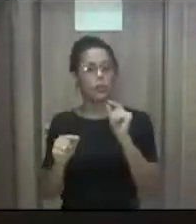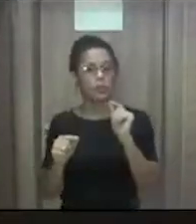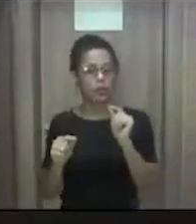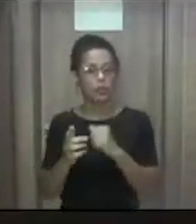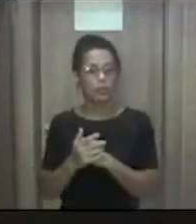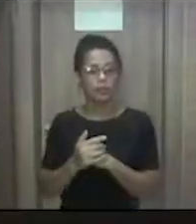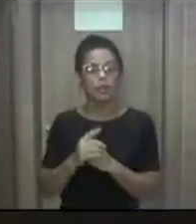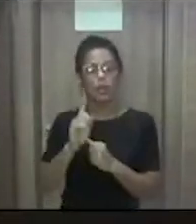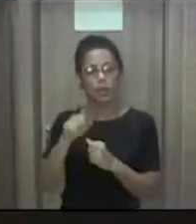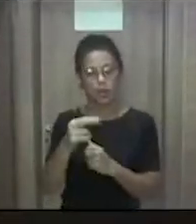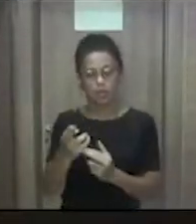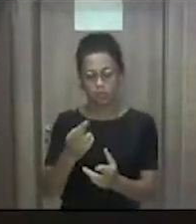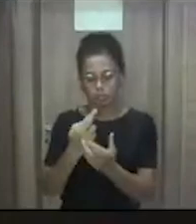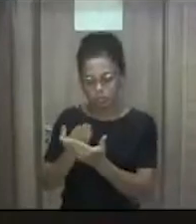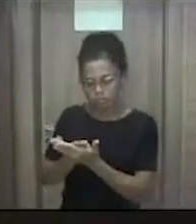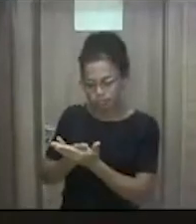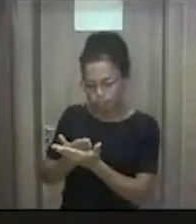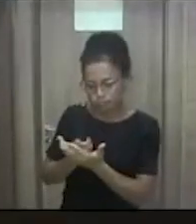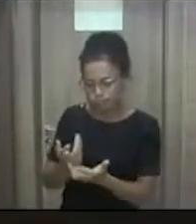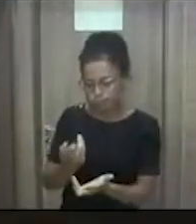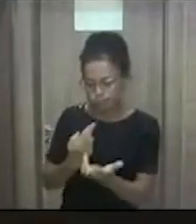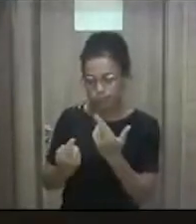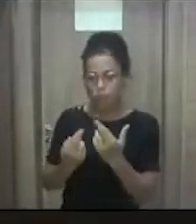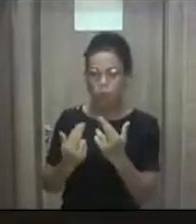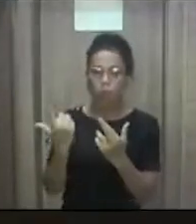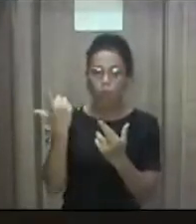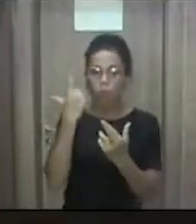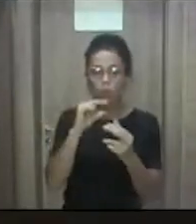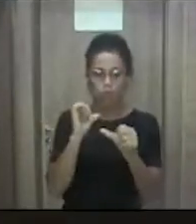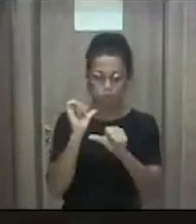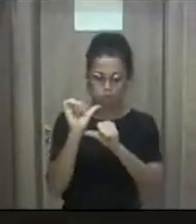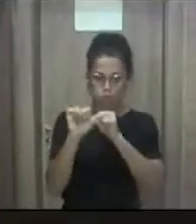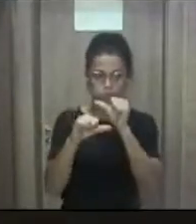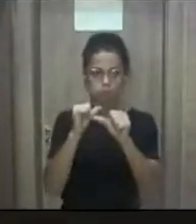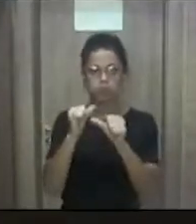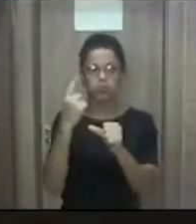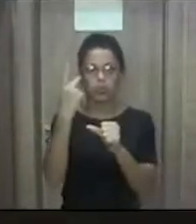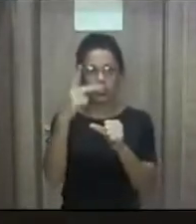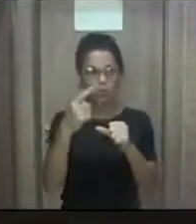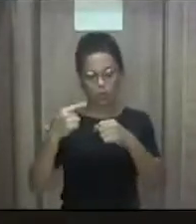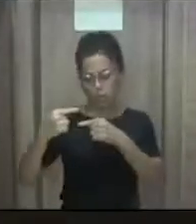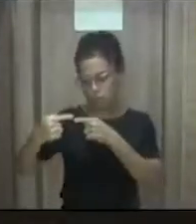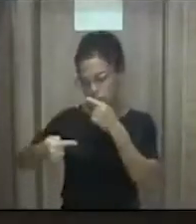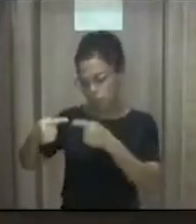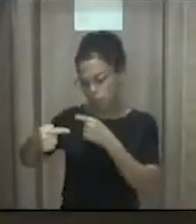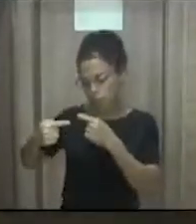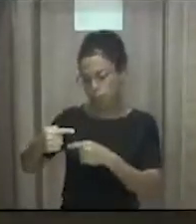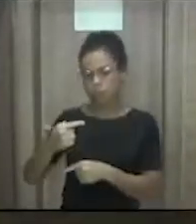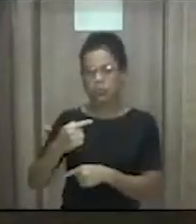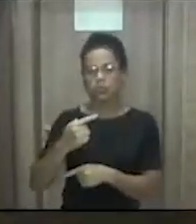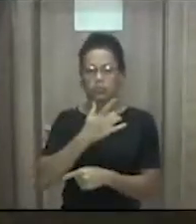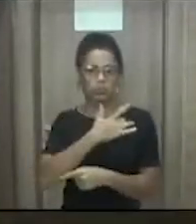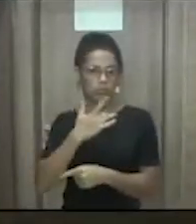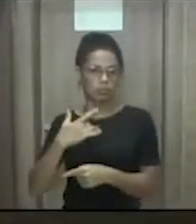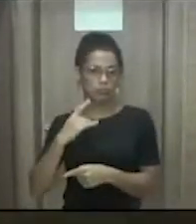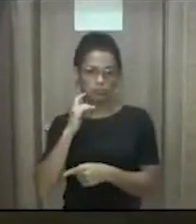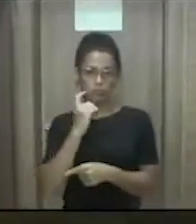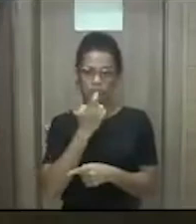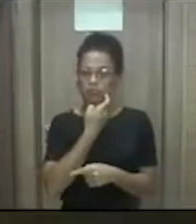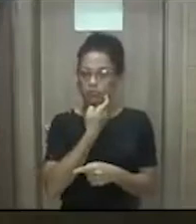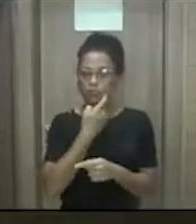os resultados do estudo estão produzindo mudanças na própria política de saúde bucal, né? Então, se propondo